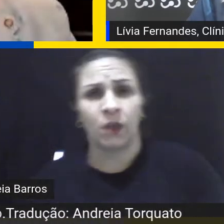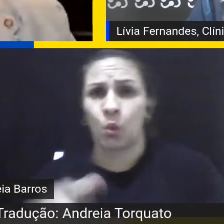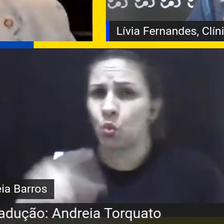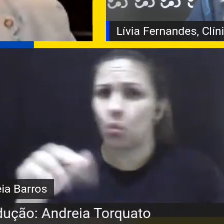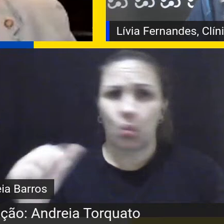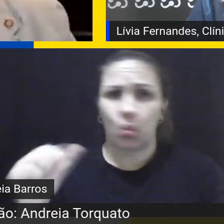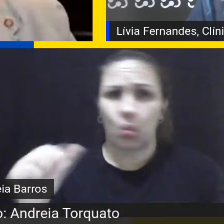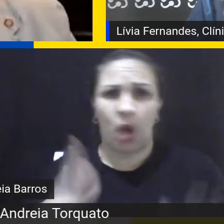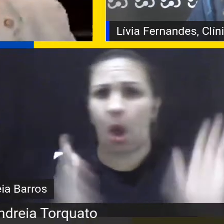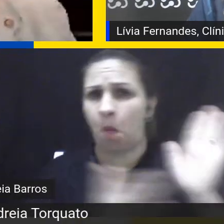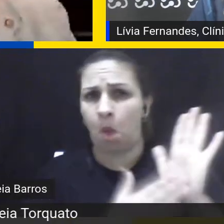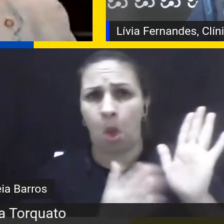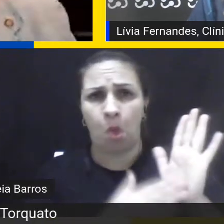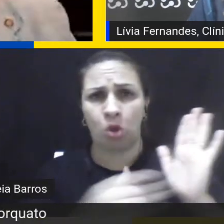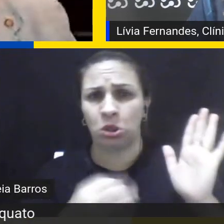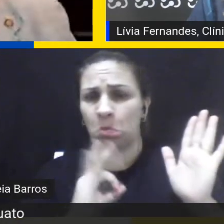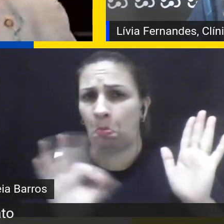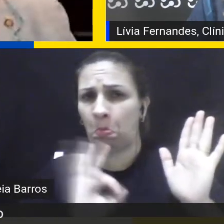a proposta,